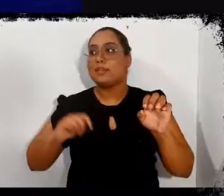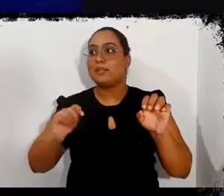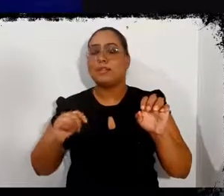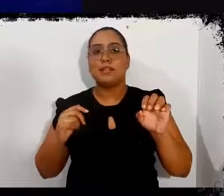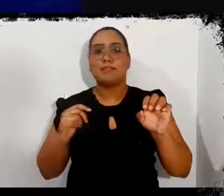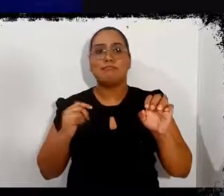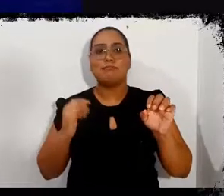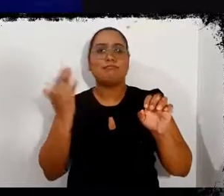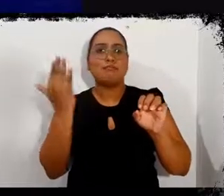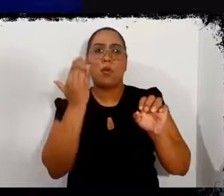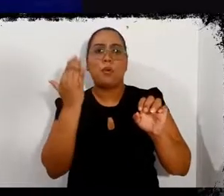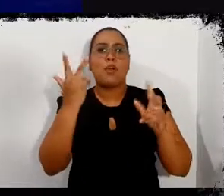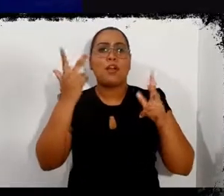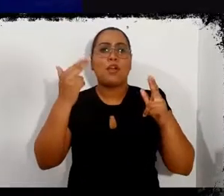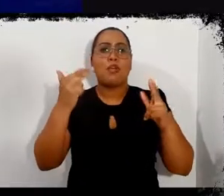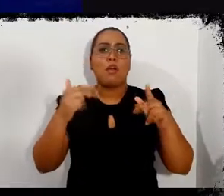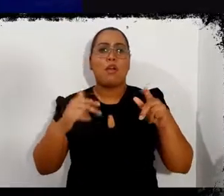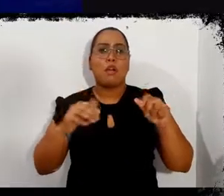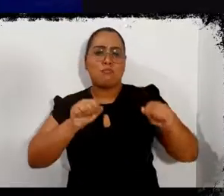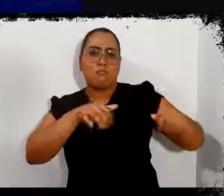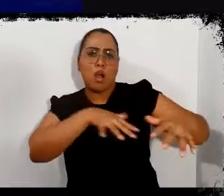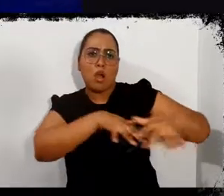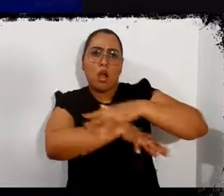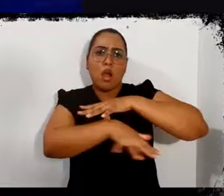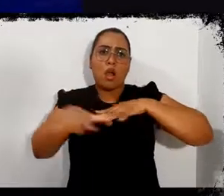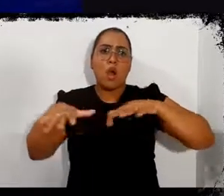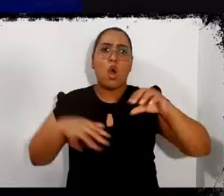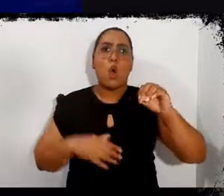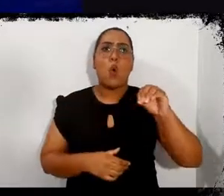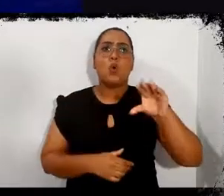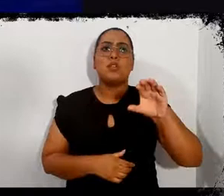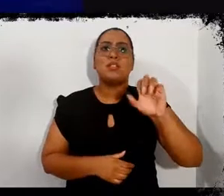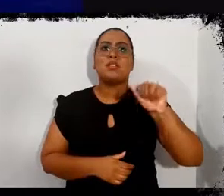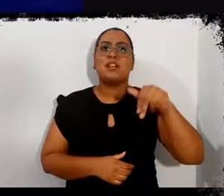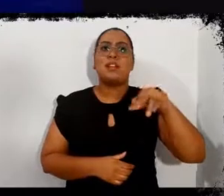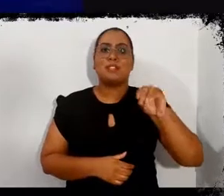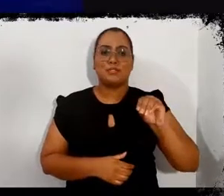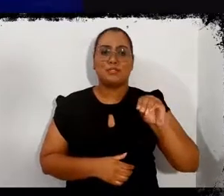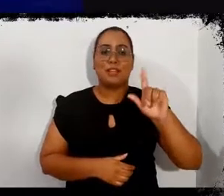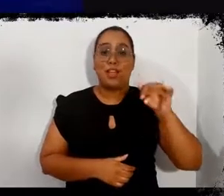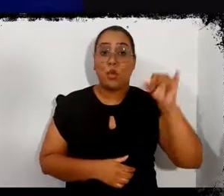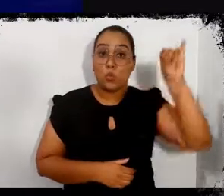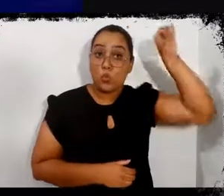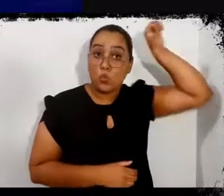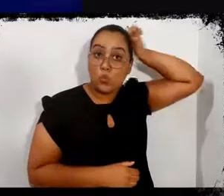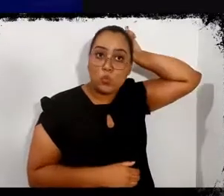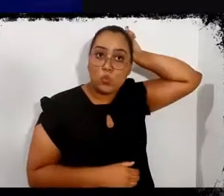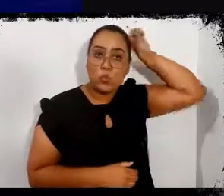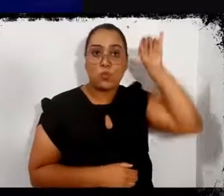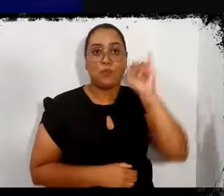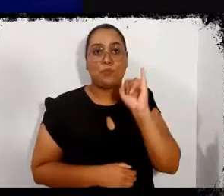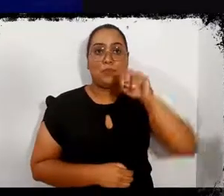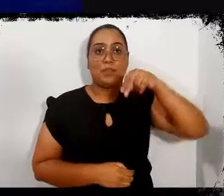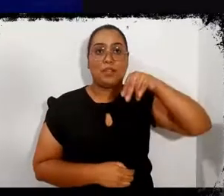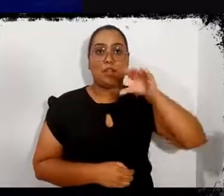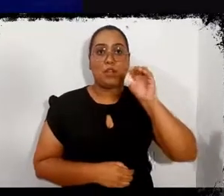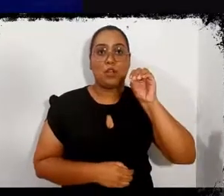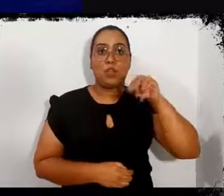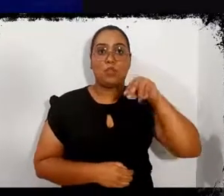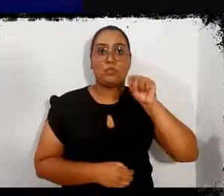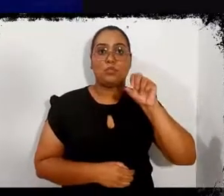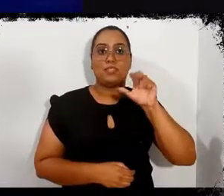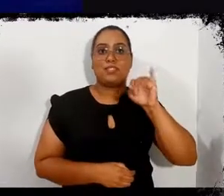O inconsciente divide-se em 2 níveis: o pessoal, mais